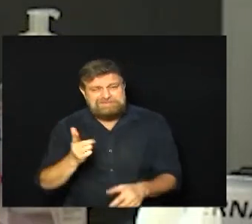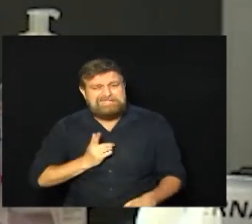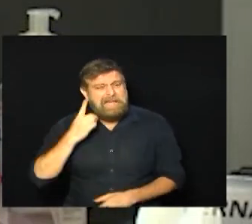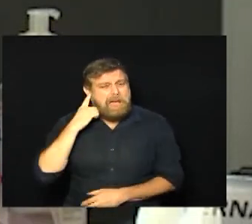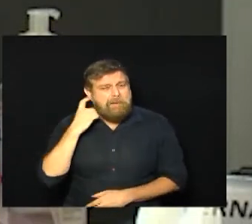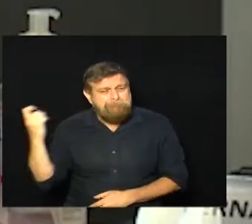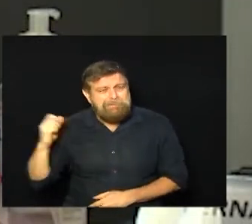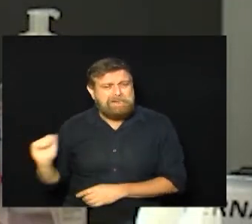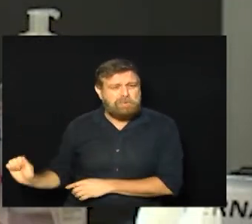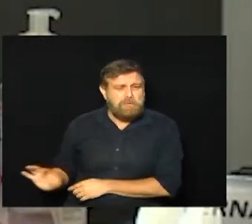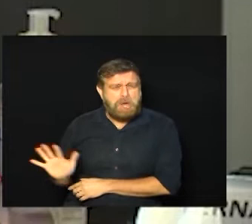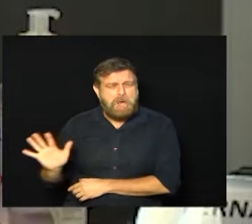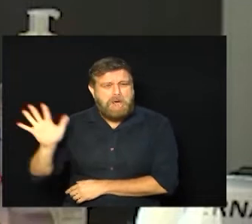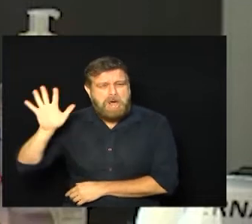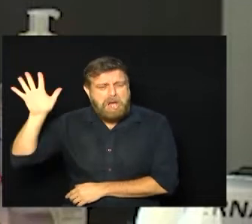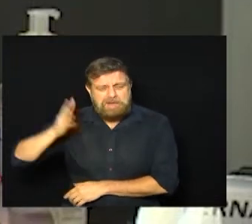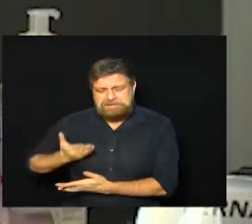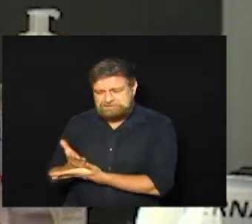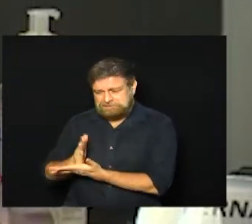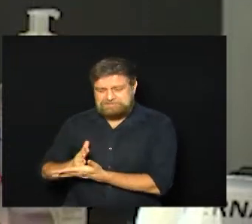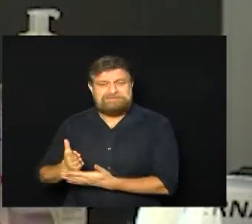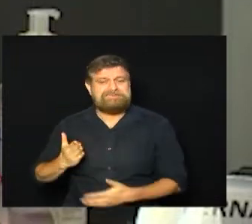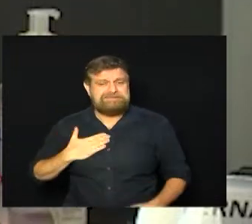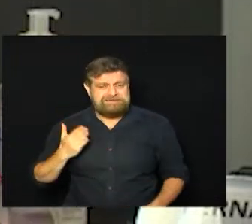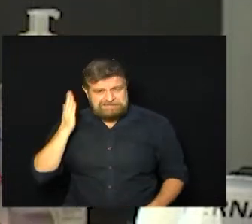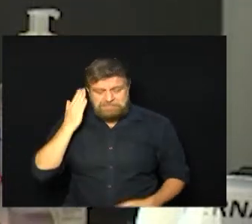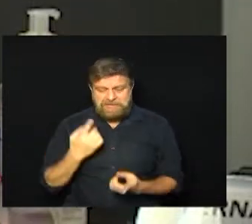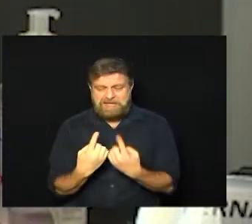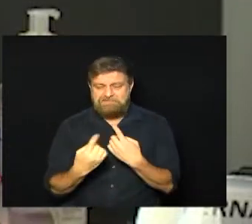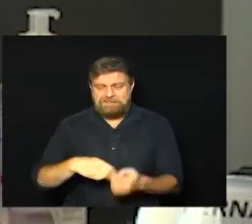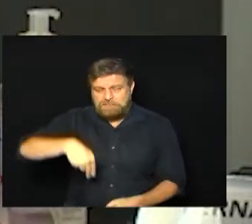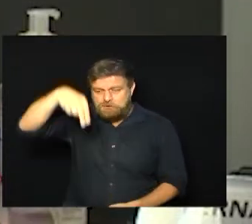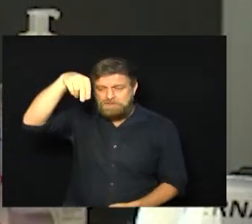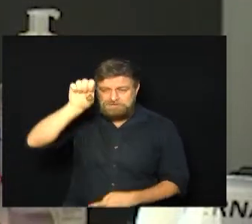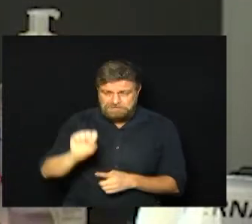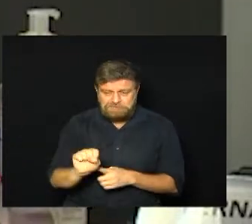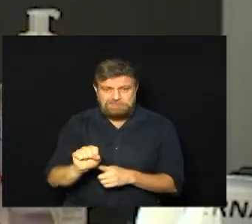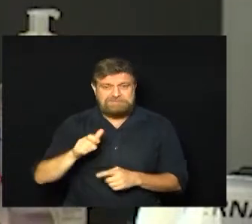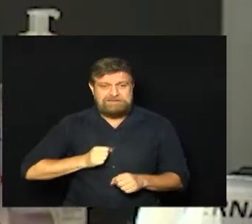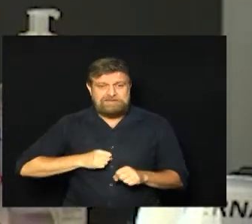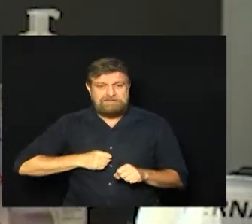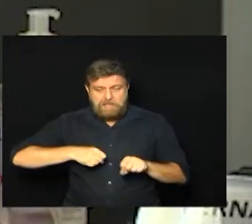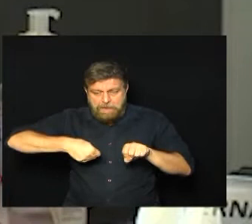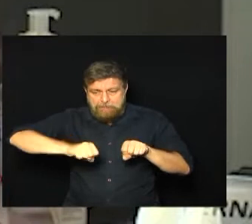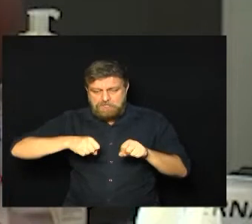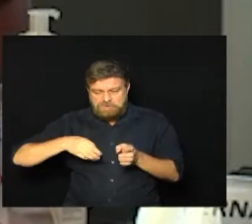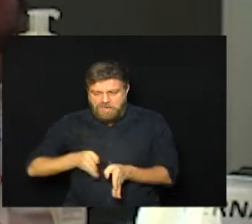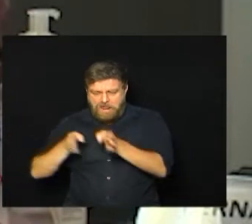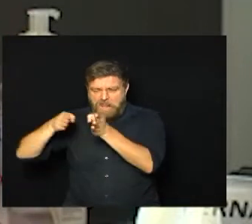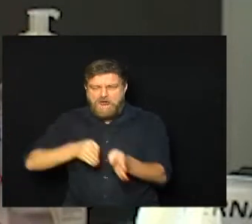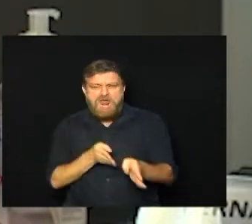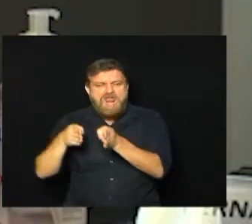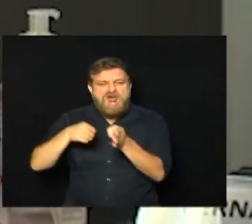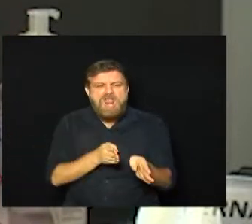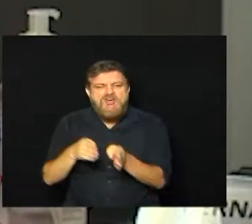de moto. A gente sabe que ali na Norte-Sul é um ponto onde se aposta até corrida e coisa desse